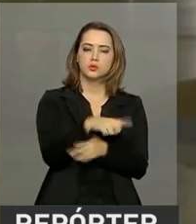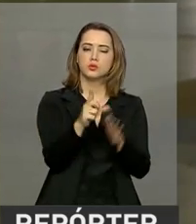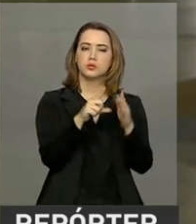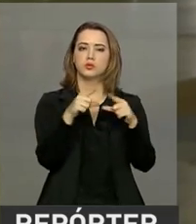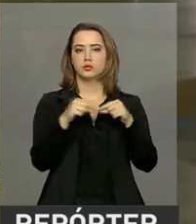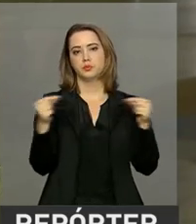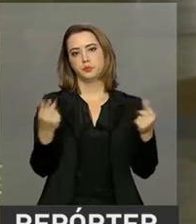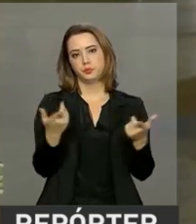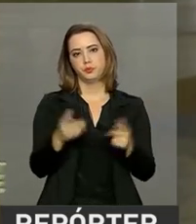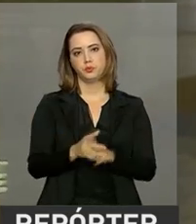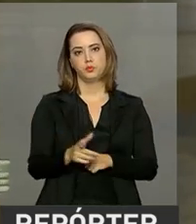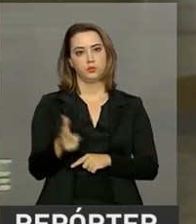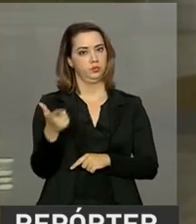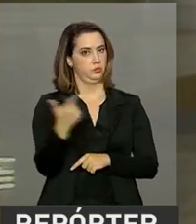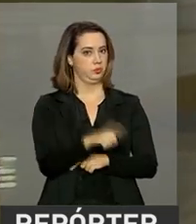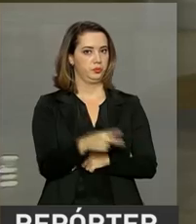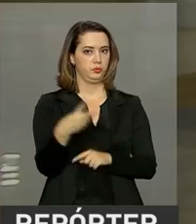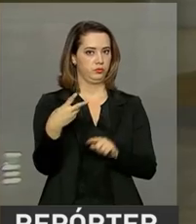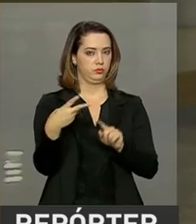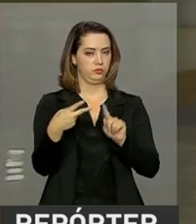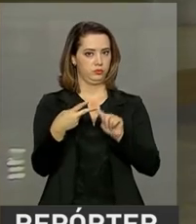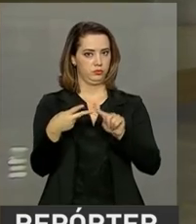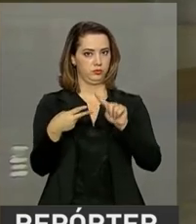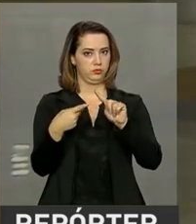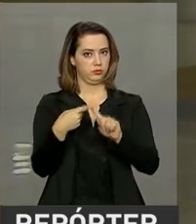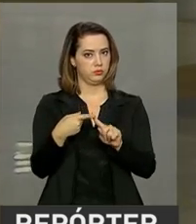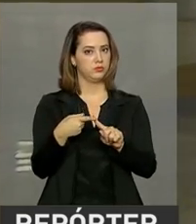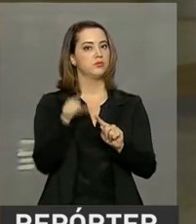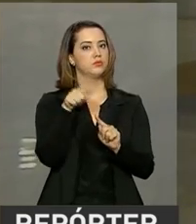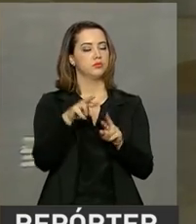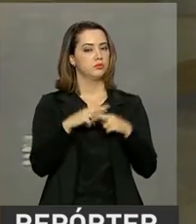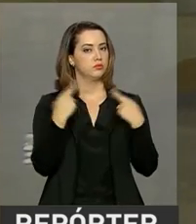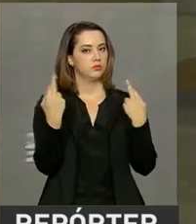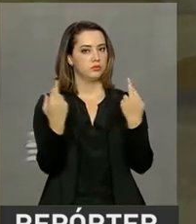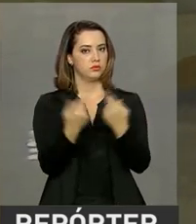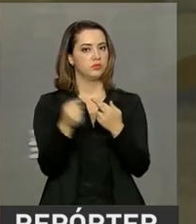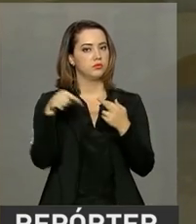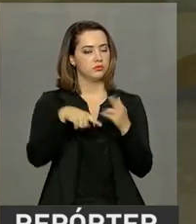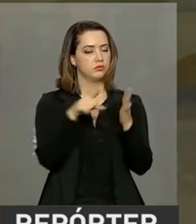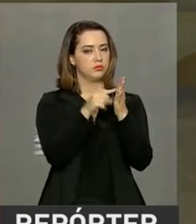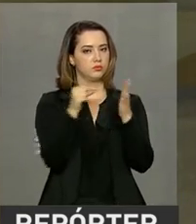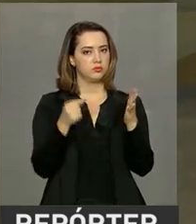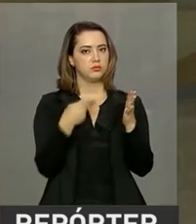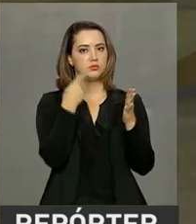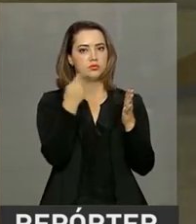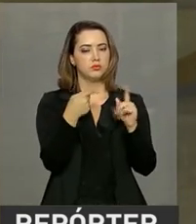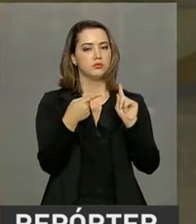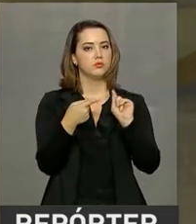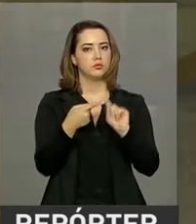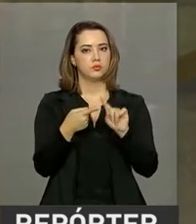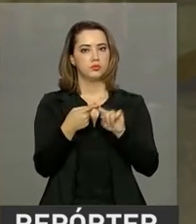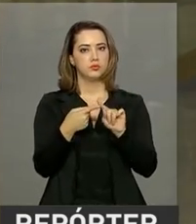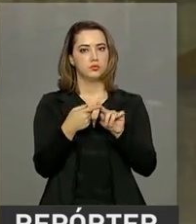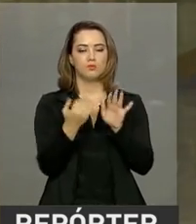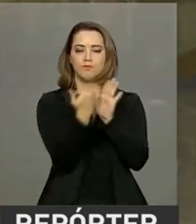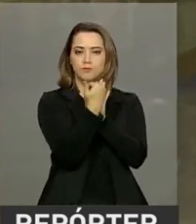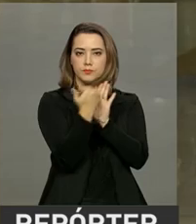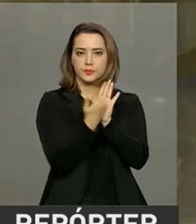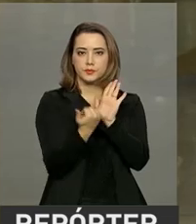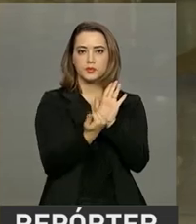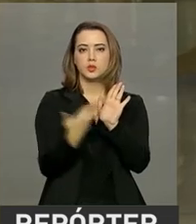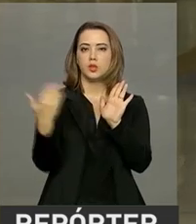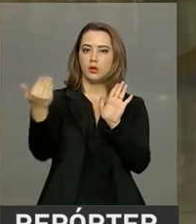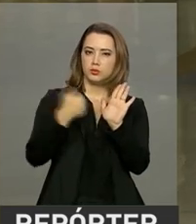Brasília outras duas questões que saíram desta reunião aqui no Palácio do Planalto dizem respeito a propostas que foram